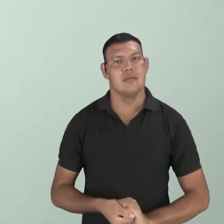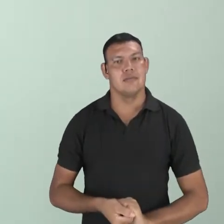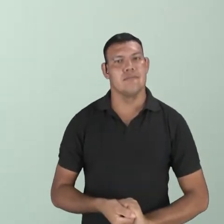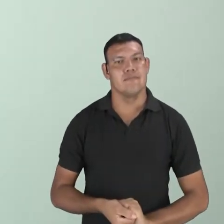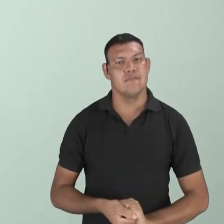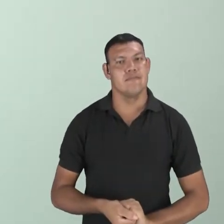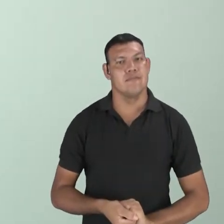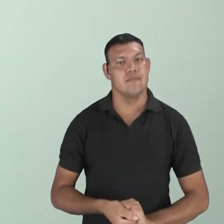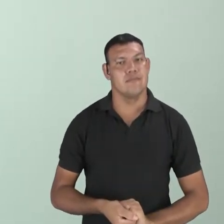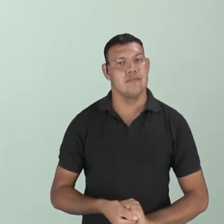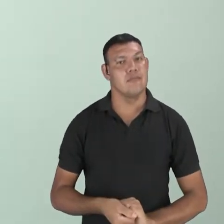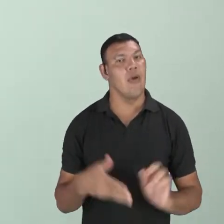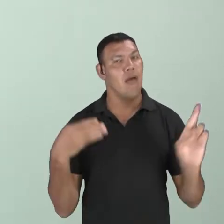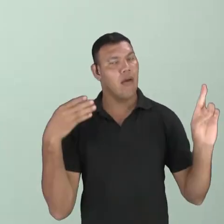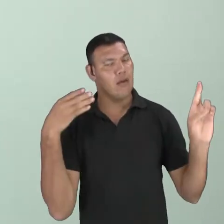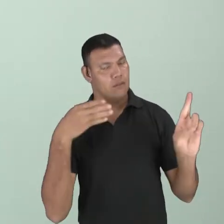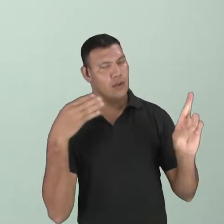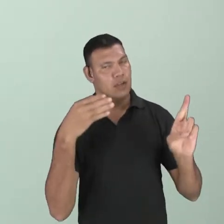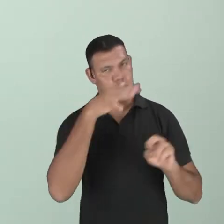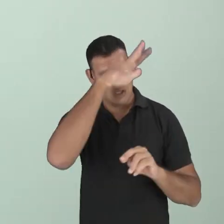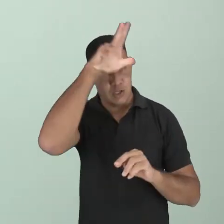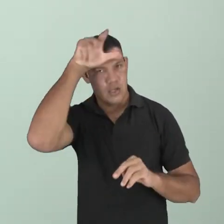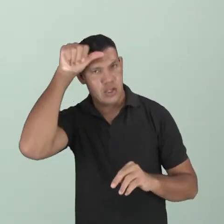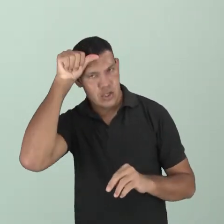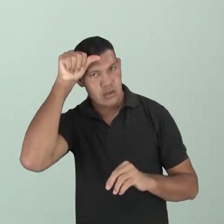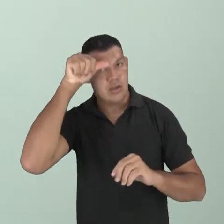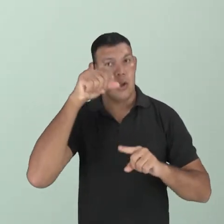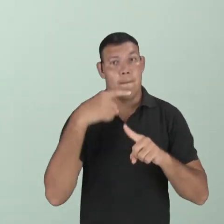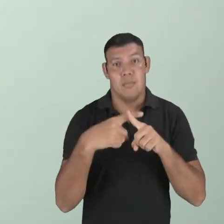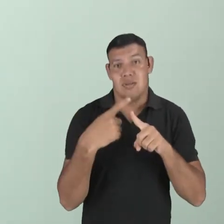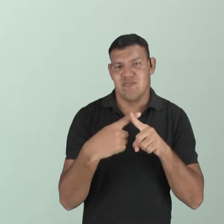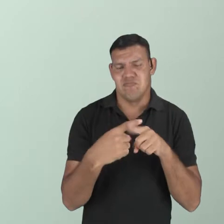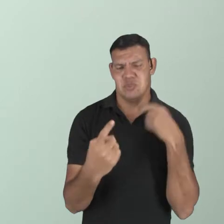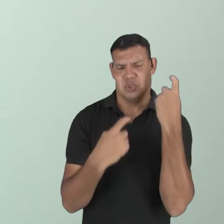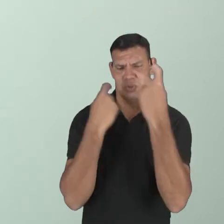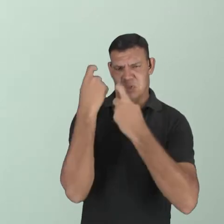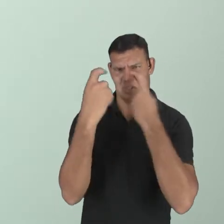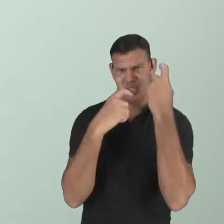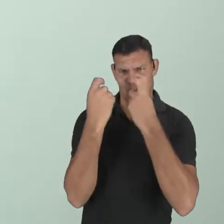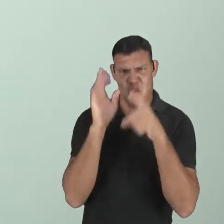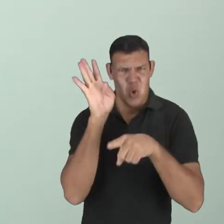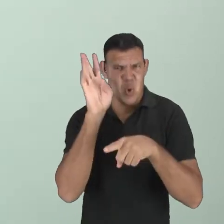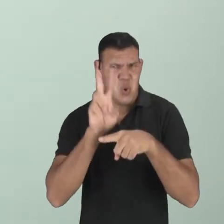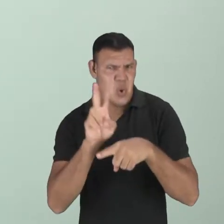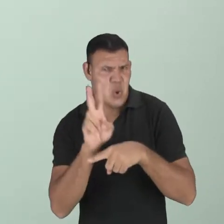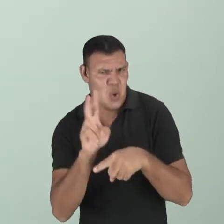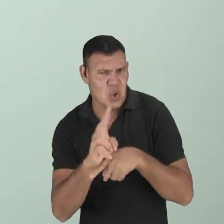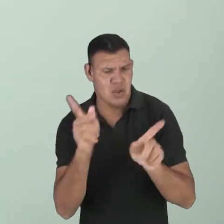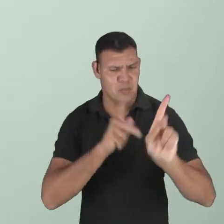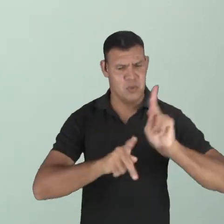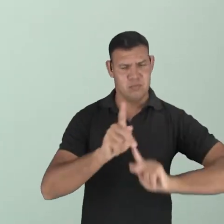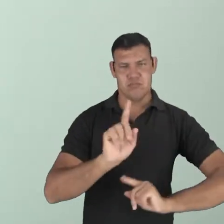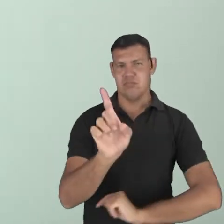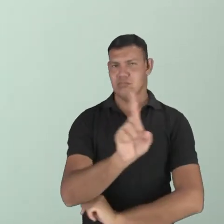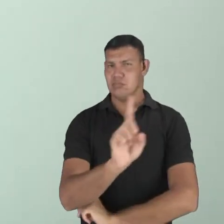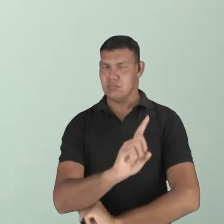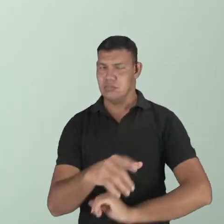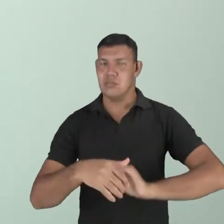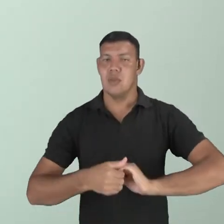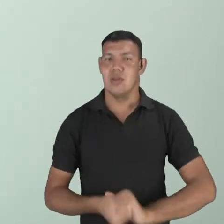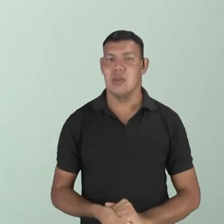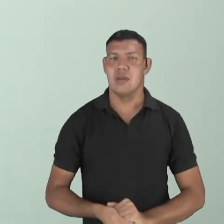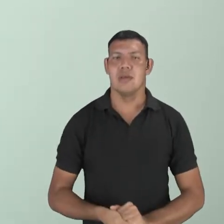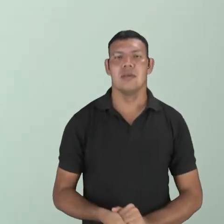em relação à Amazônia, nem todas essas preocupações estão voltadas para o bem-estar social da população, porque como nós